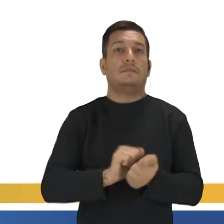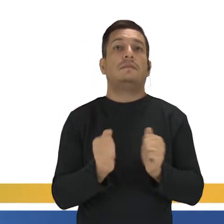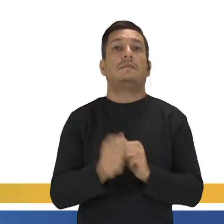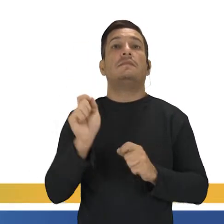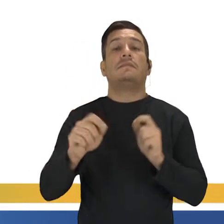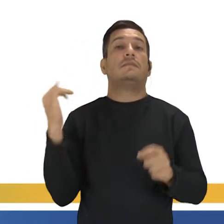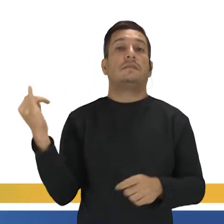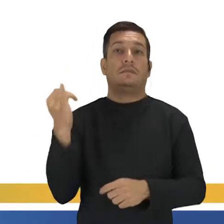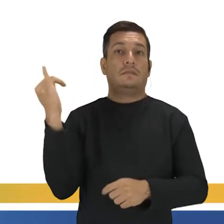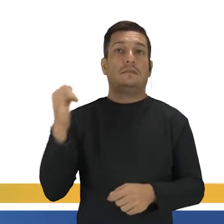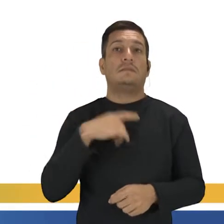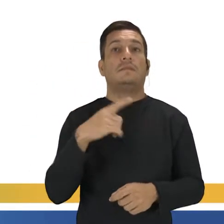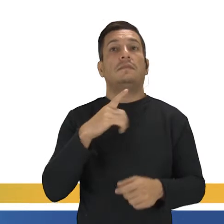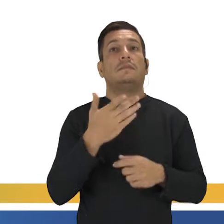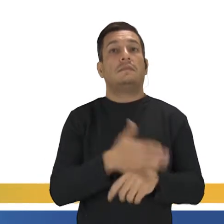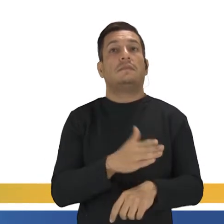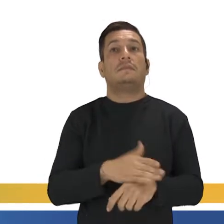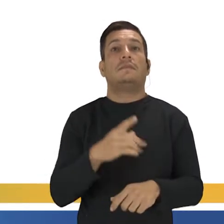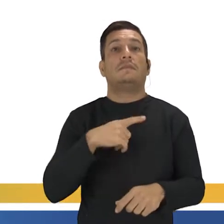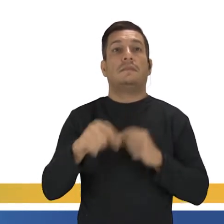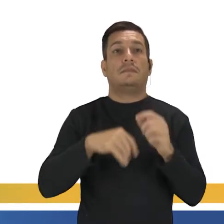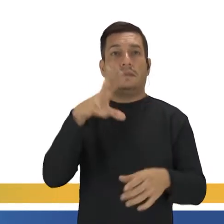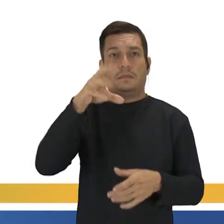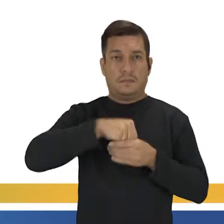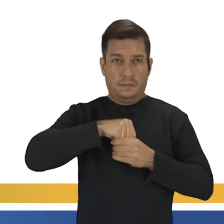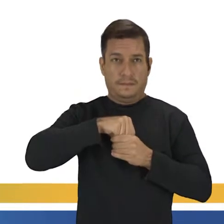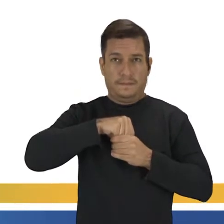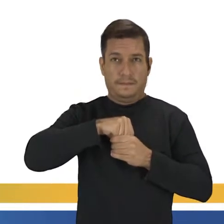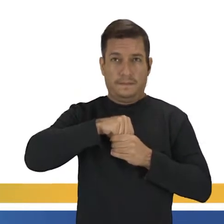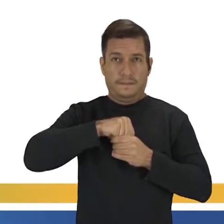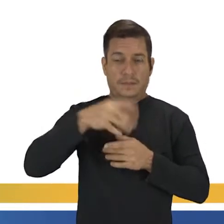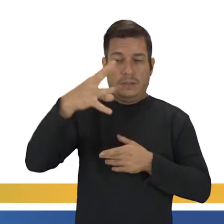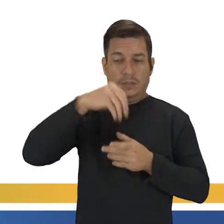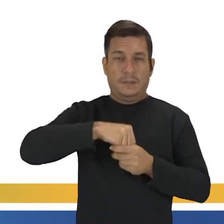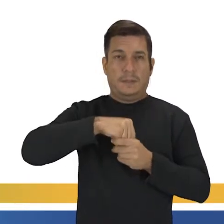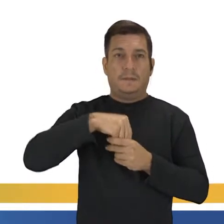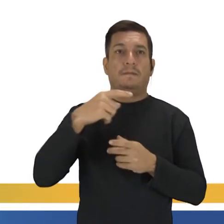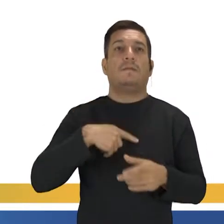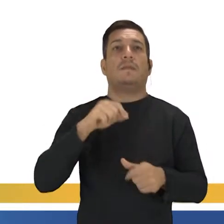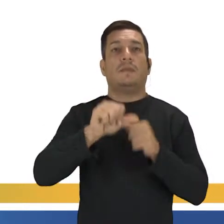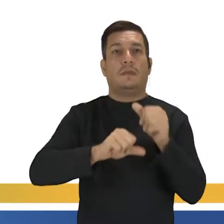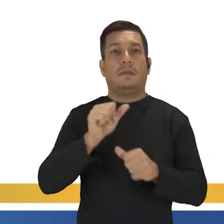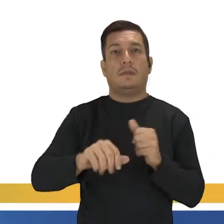O fenótipo é aquilo que você pode desenvolver, tá?